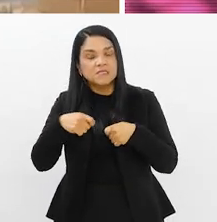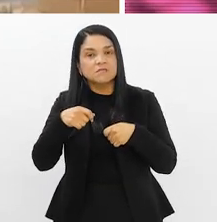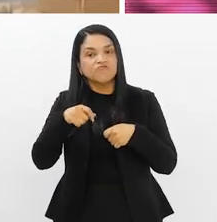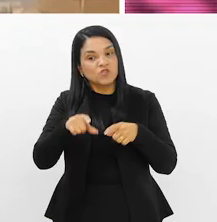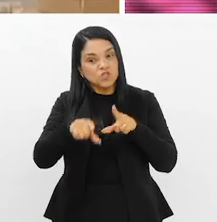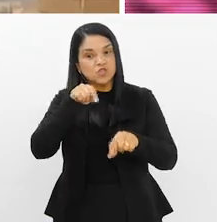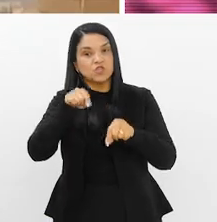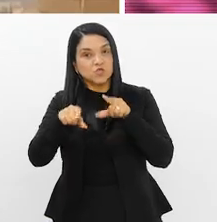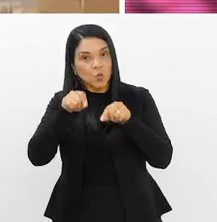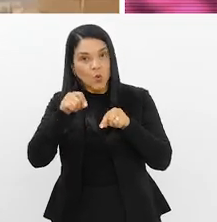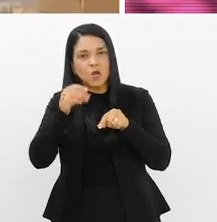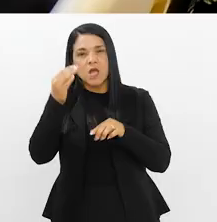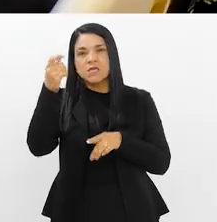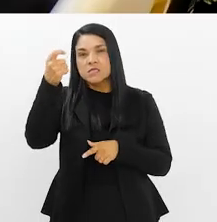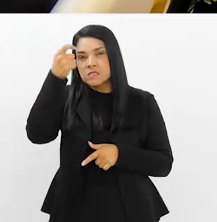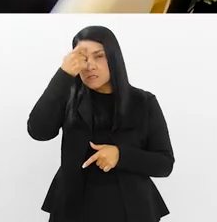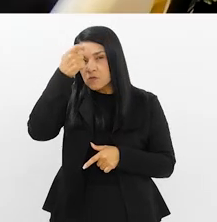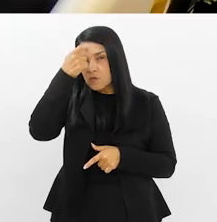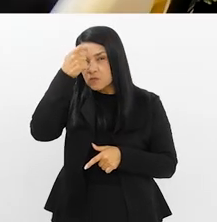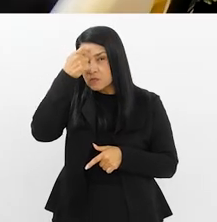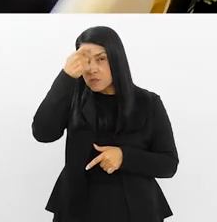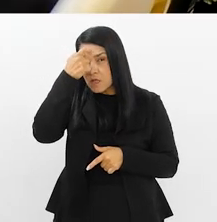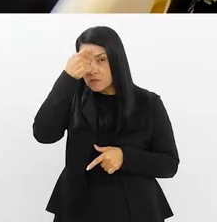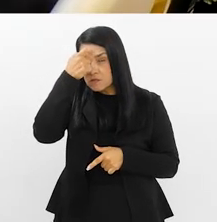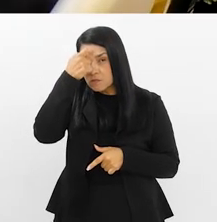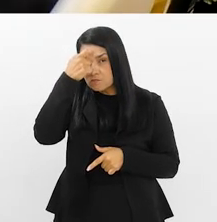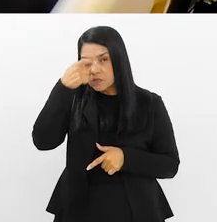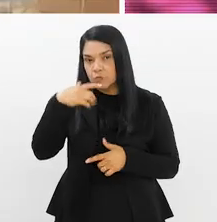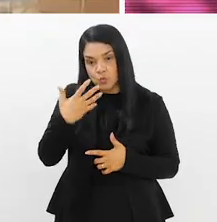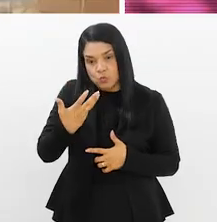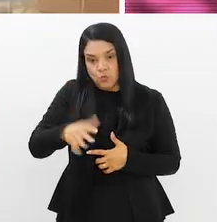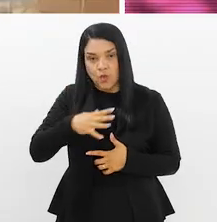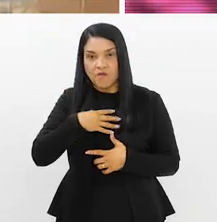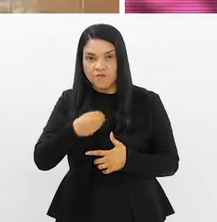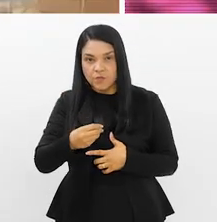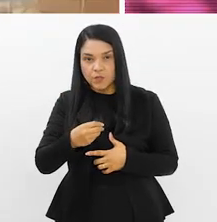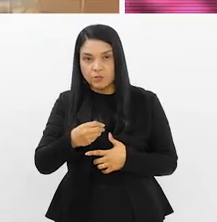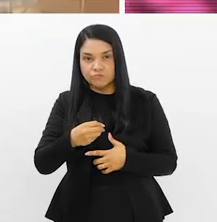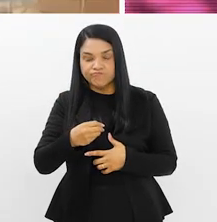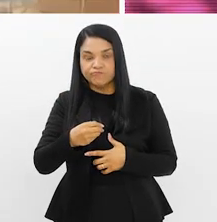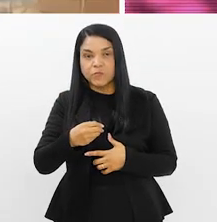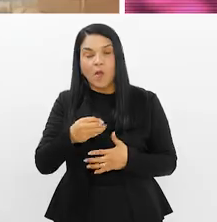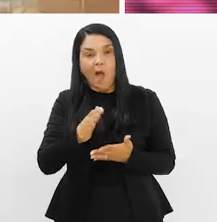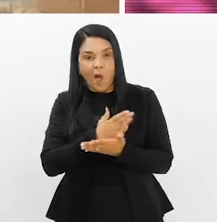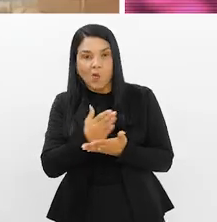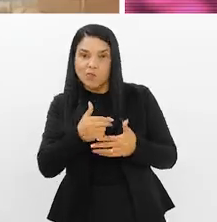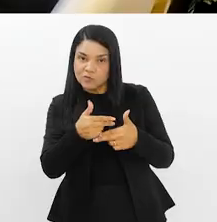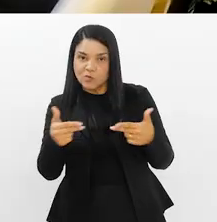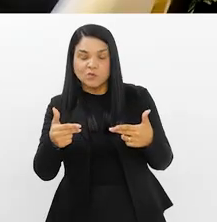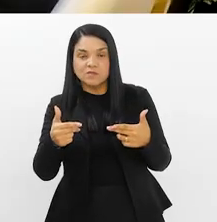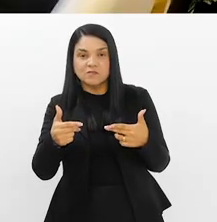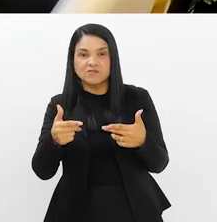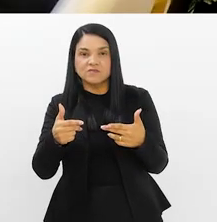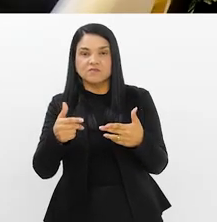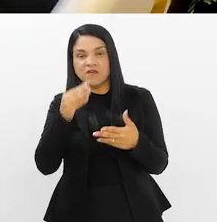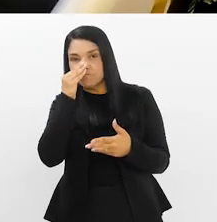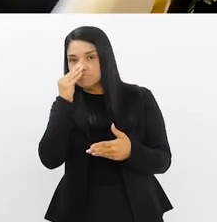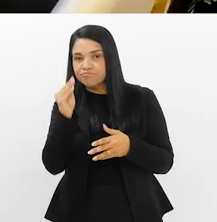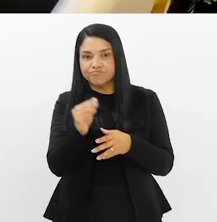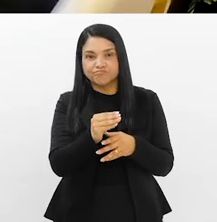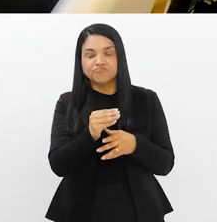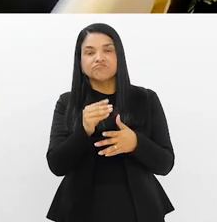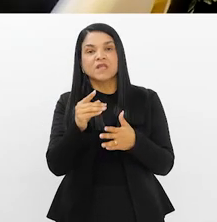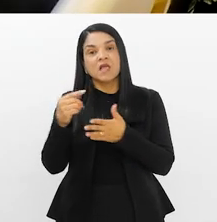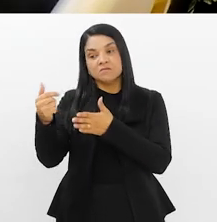também de quando ela opta por não ter filhos, elas têm que abrir mão de determinadas coisas. A mulher passa por